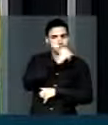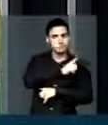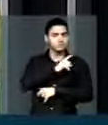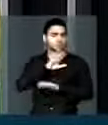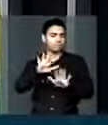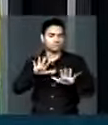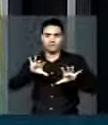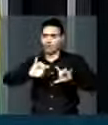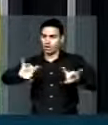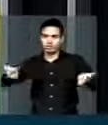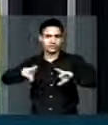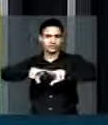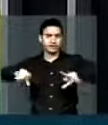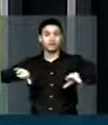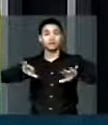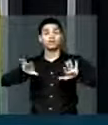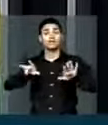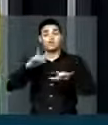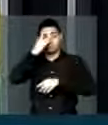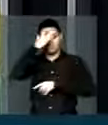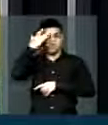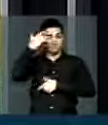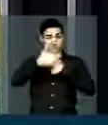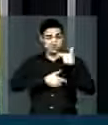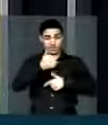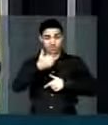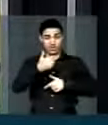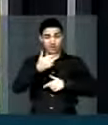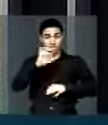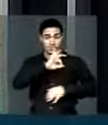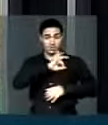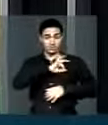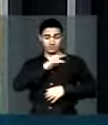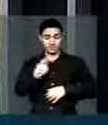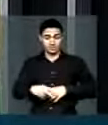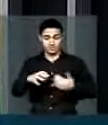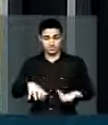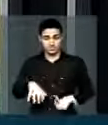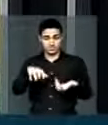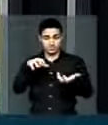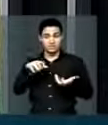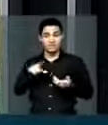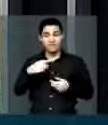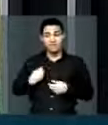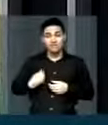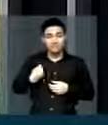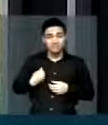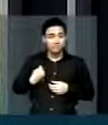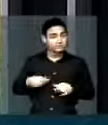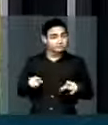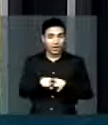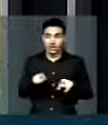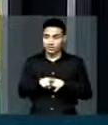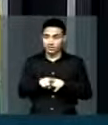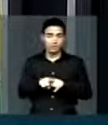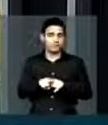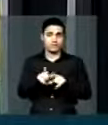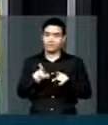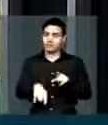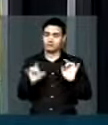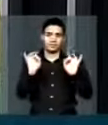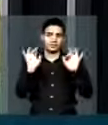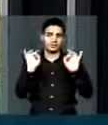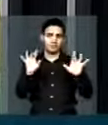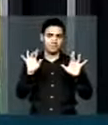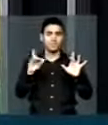No caso dos agentes da Polícia Legislativa aqui do Congresso Nacional, a situação também não é diferente.